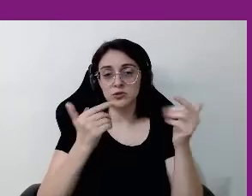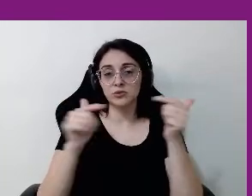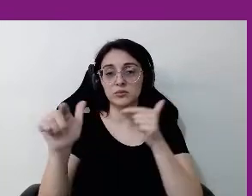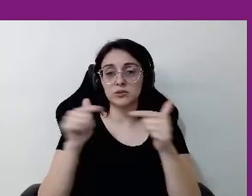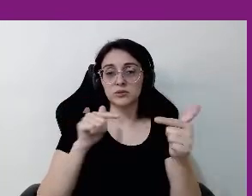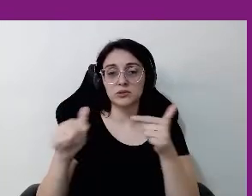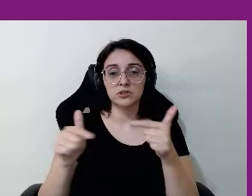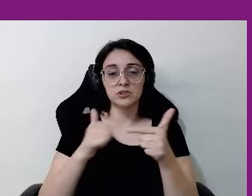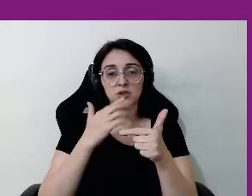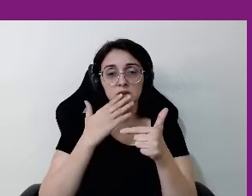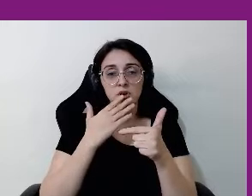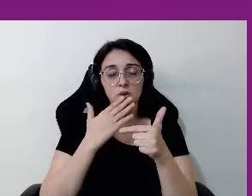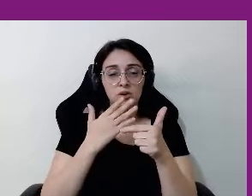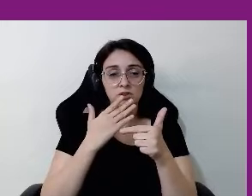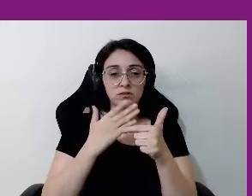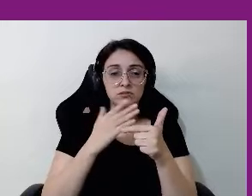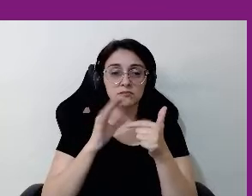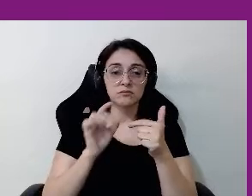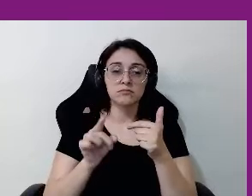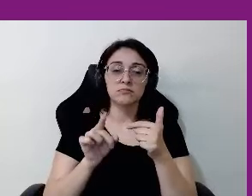outras cores. E isso não